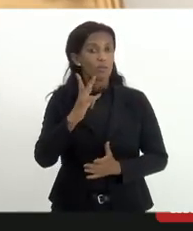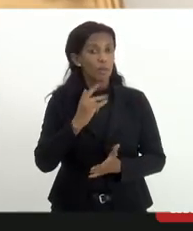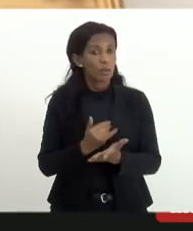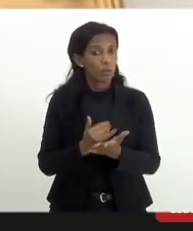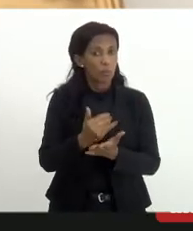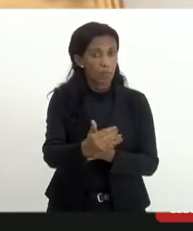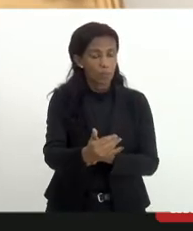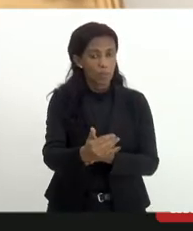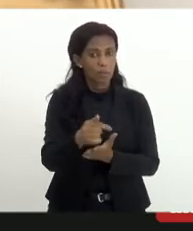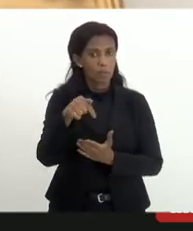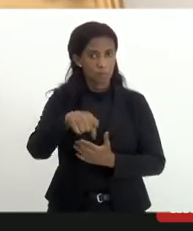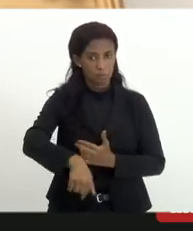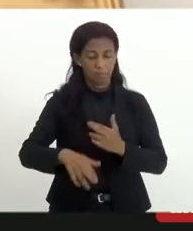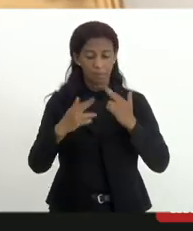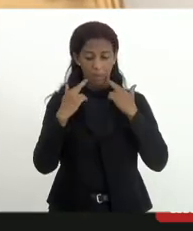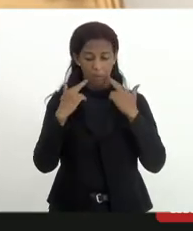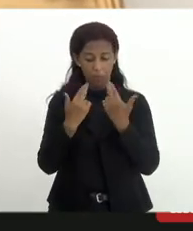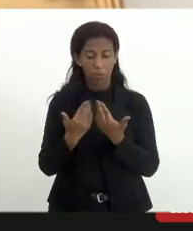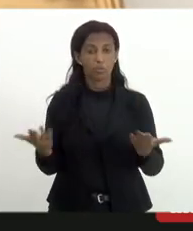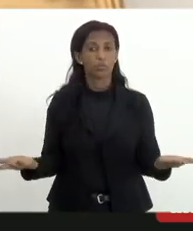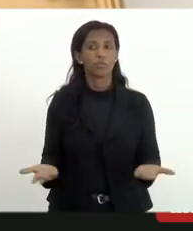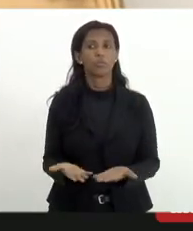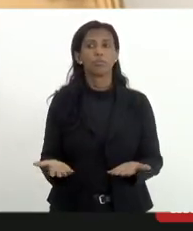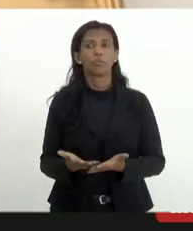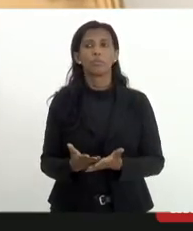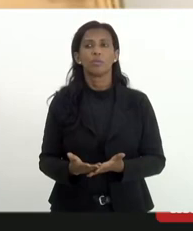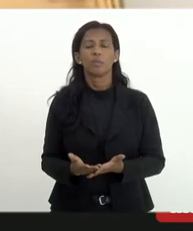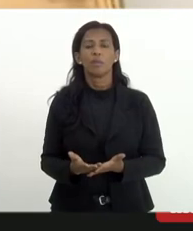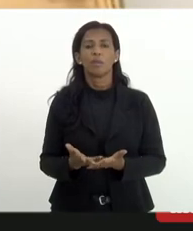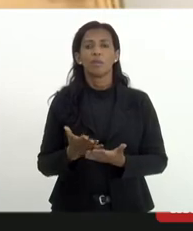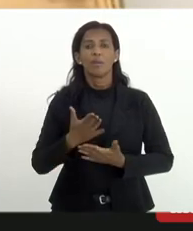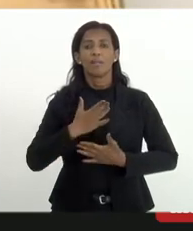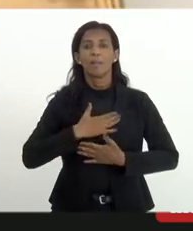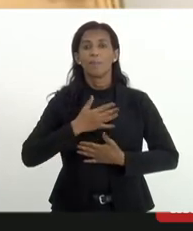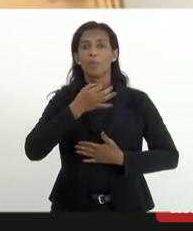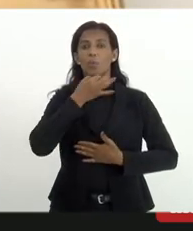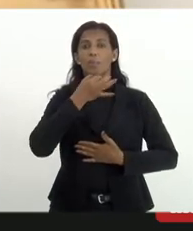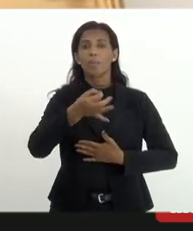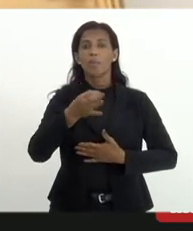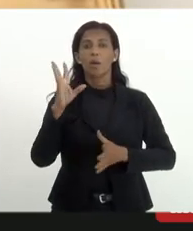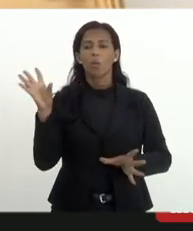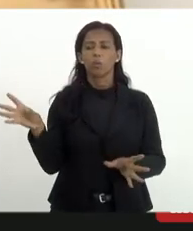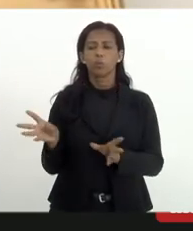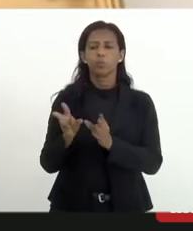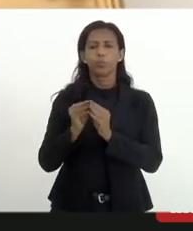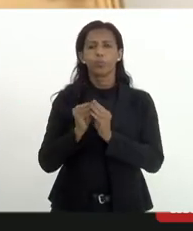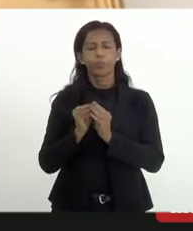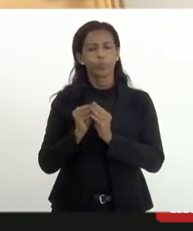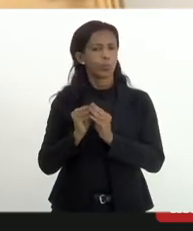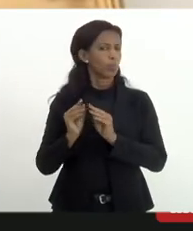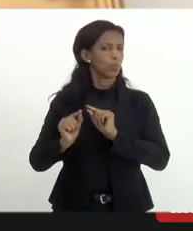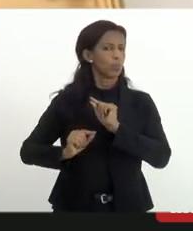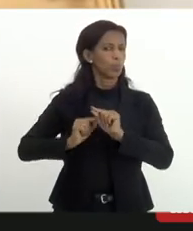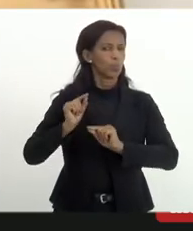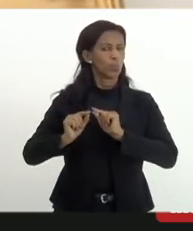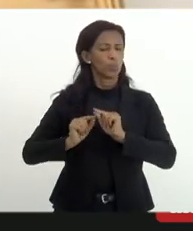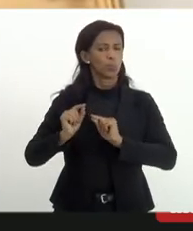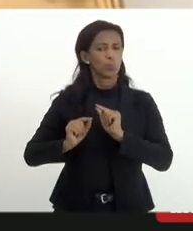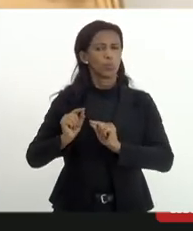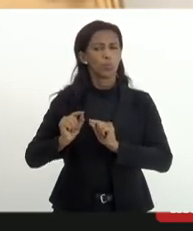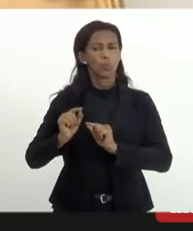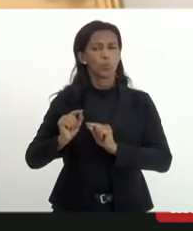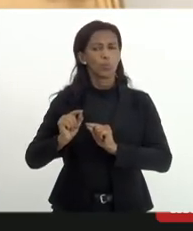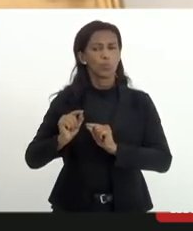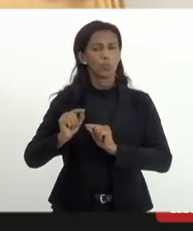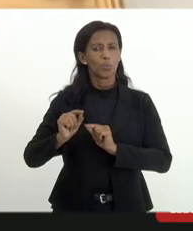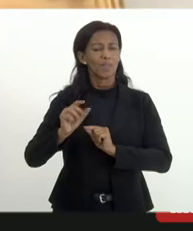início da reunião de hoje, faz, na minha opinião, o resumo do que é, do